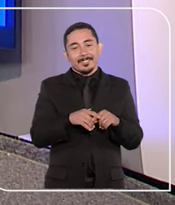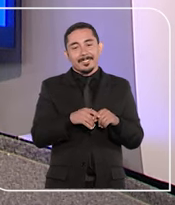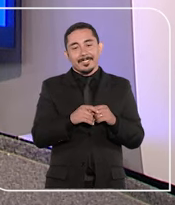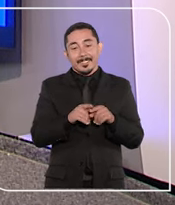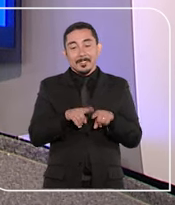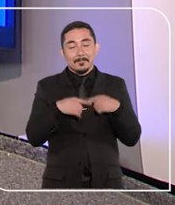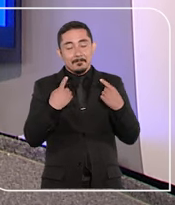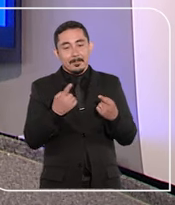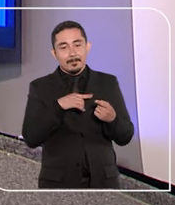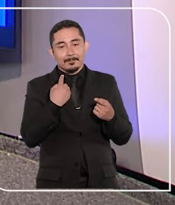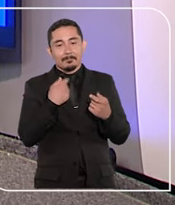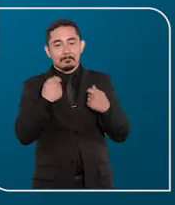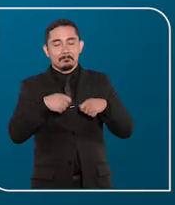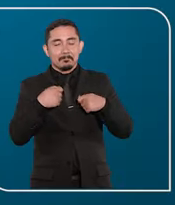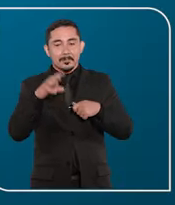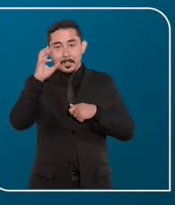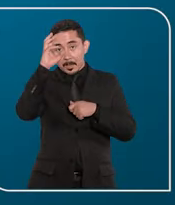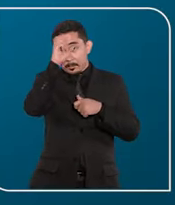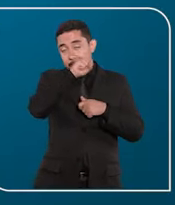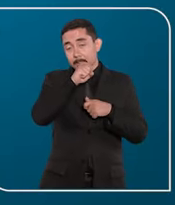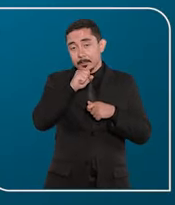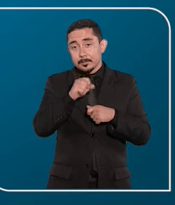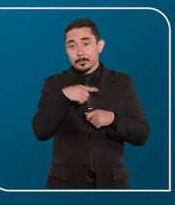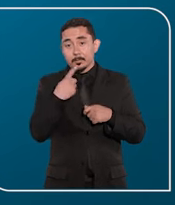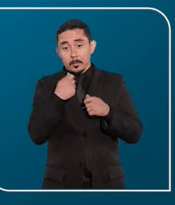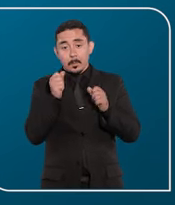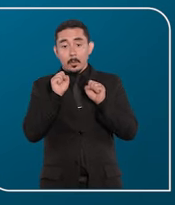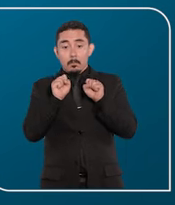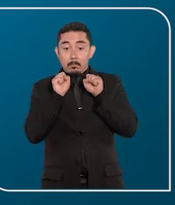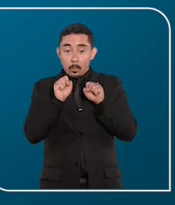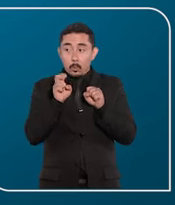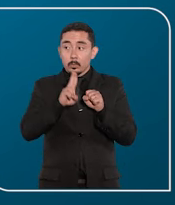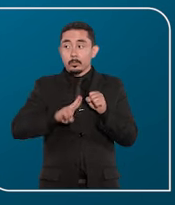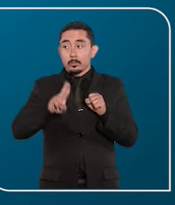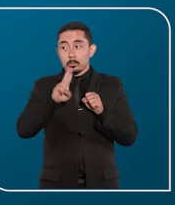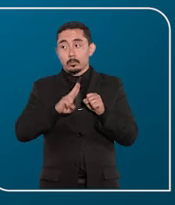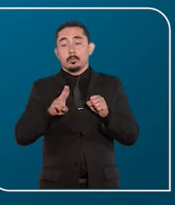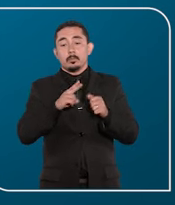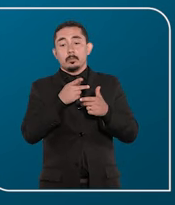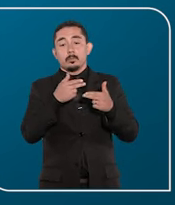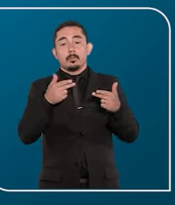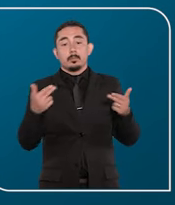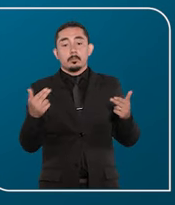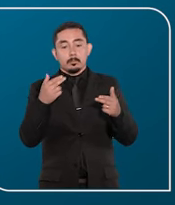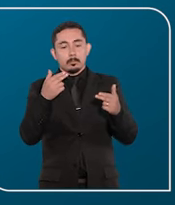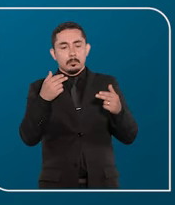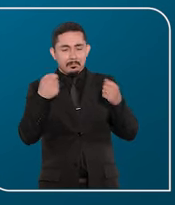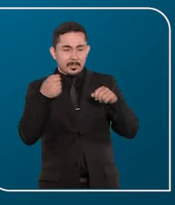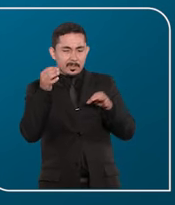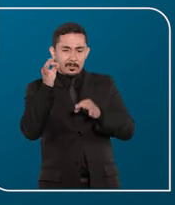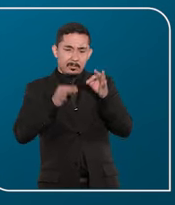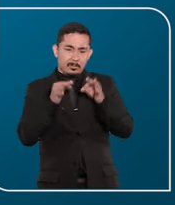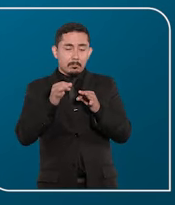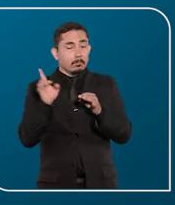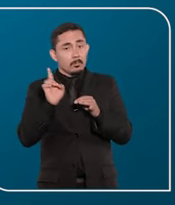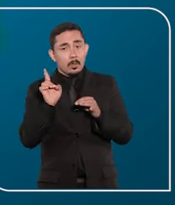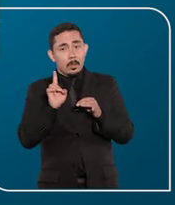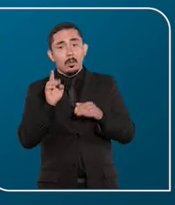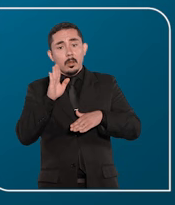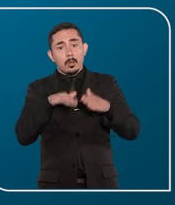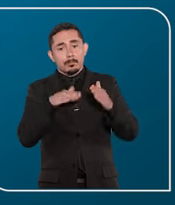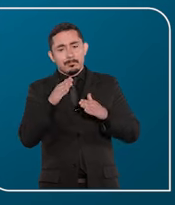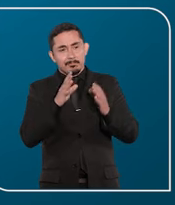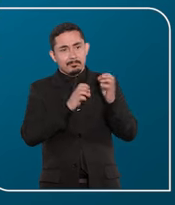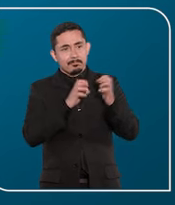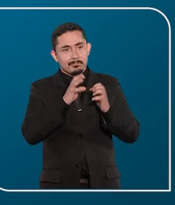Mas a gente tem que aprender, né, que a gente pode usar essas formas, que a gente não precisa judicializar e brigar